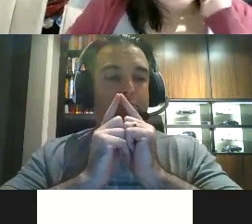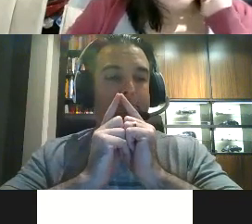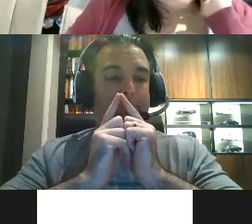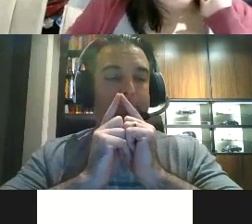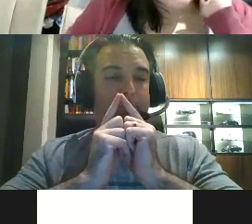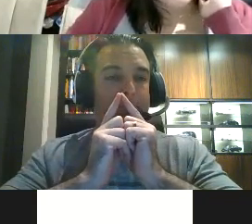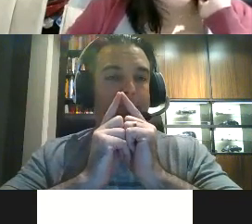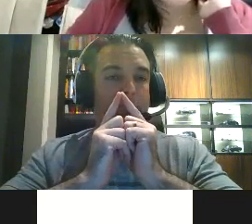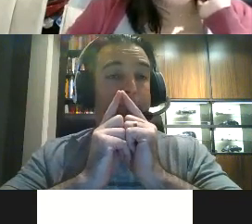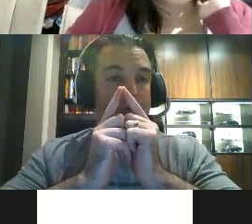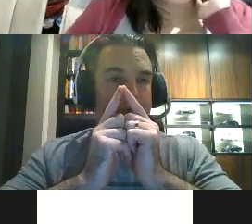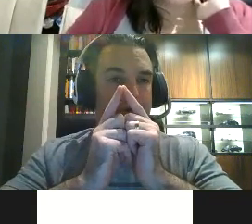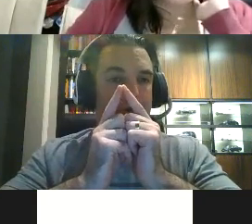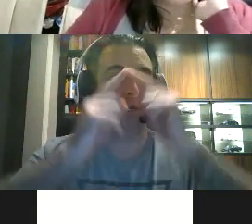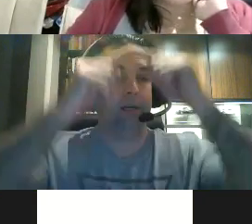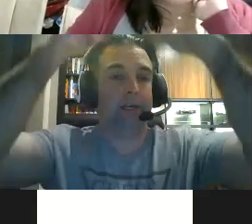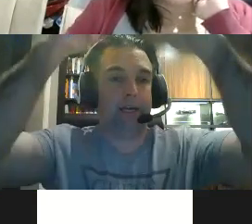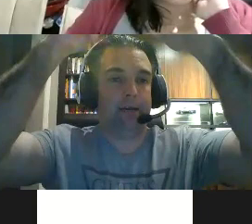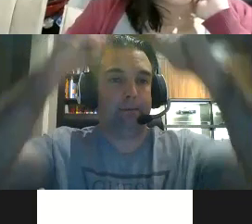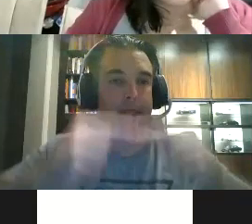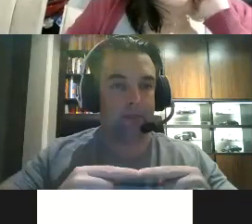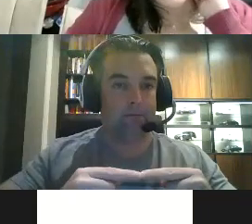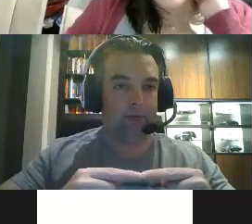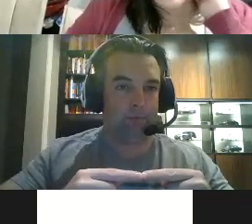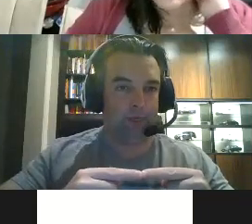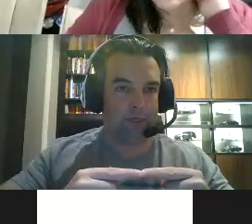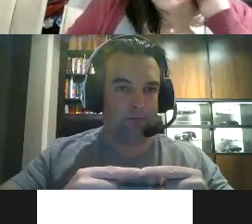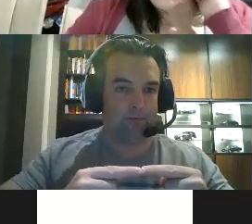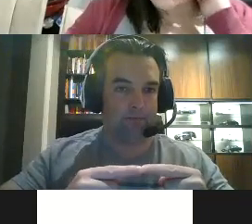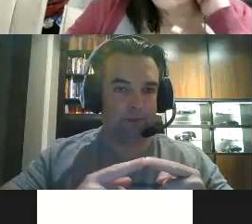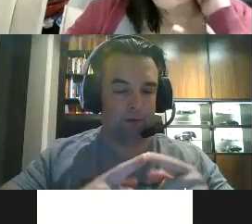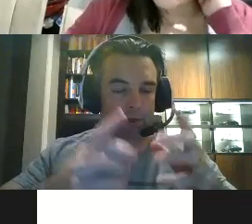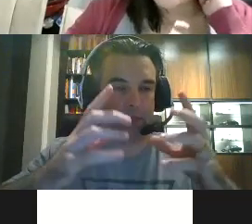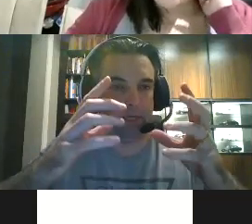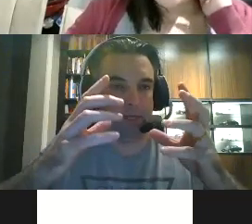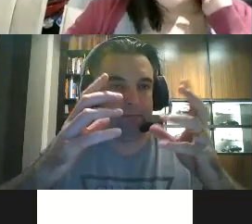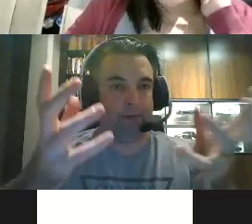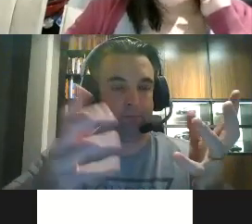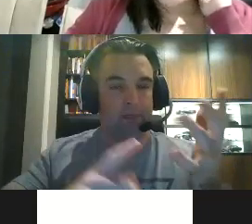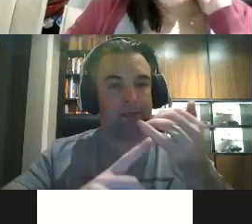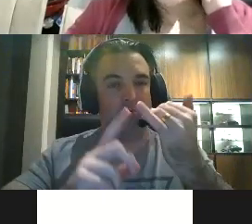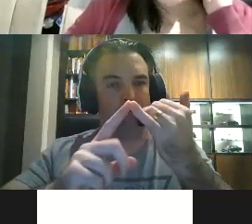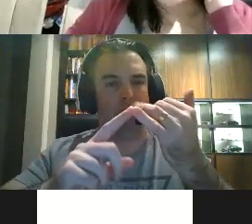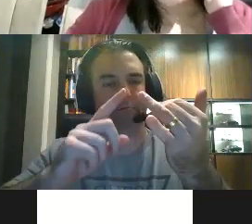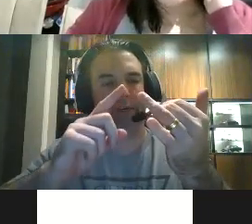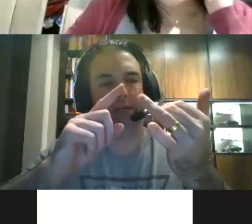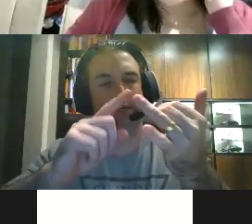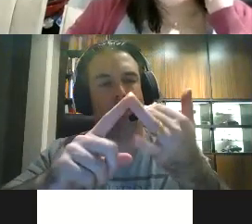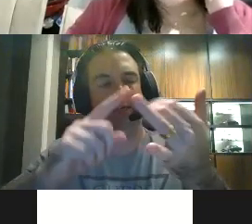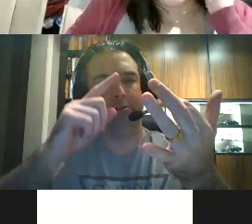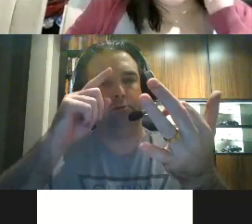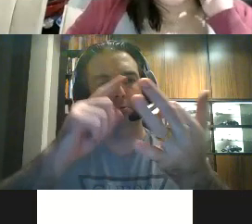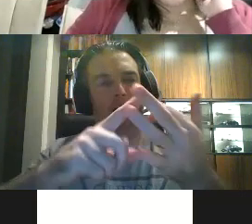atingem um peso maior e ela precipita. Então, precipitação,